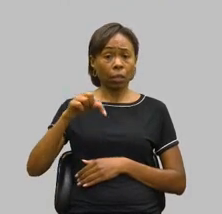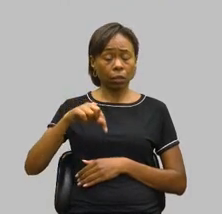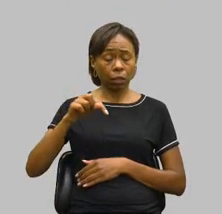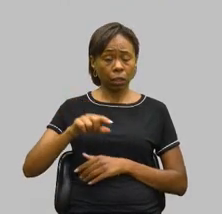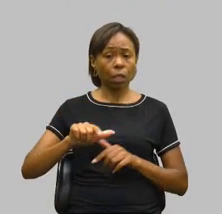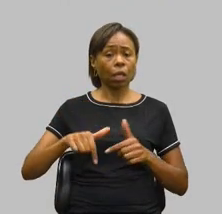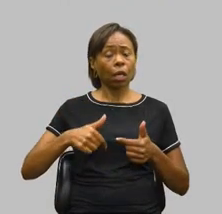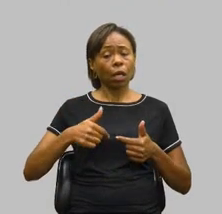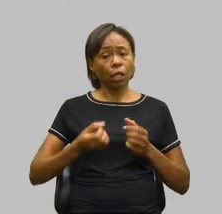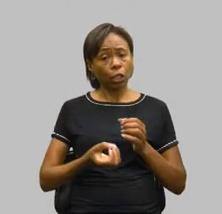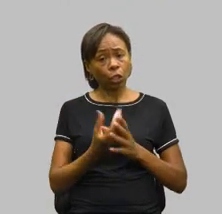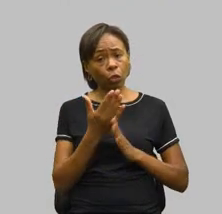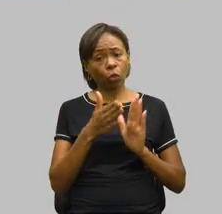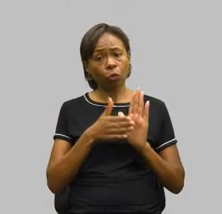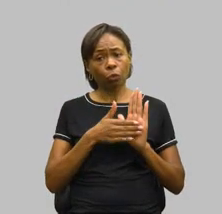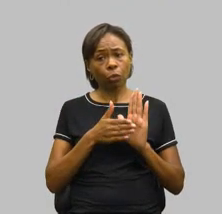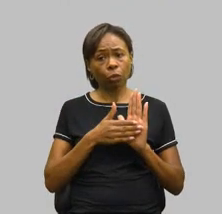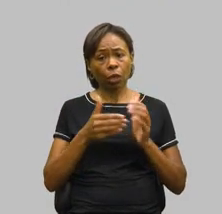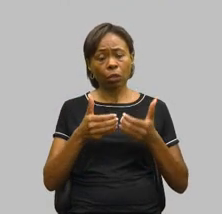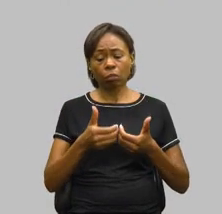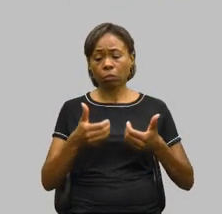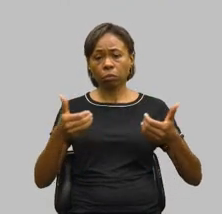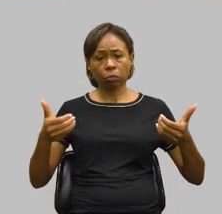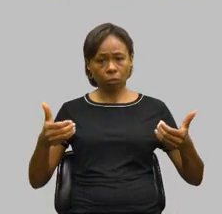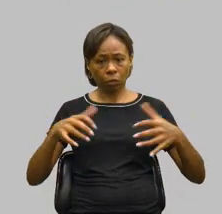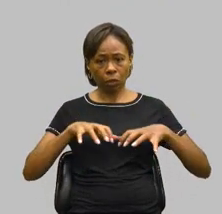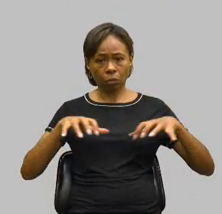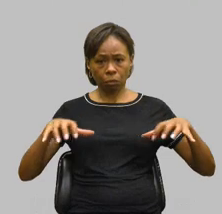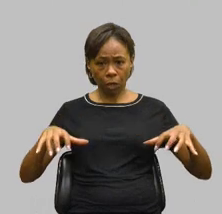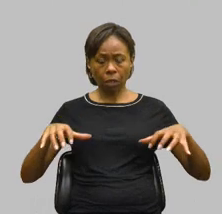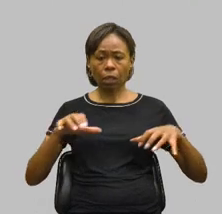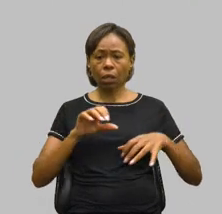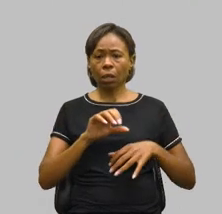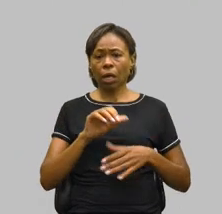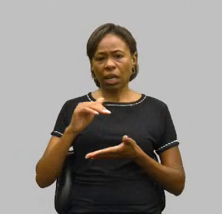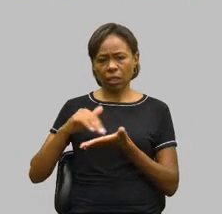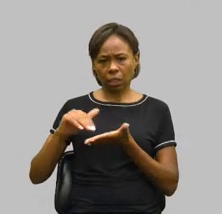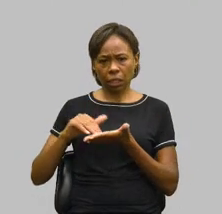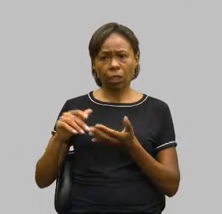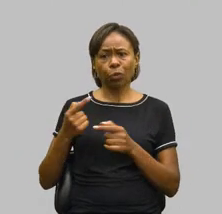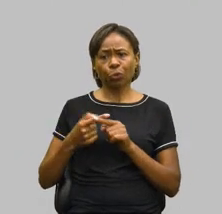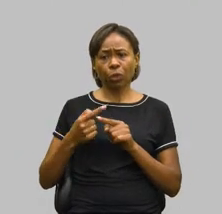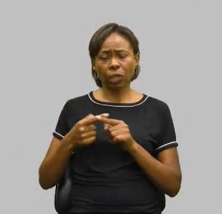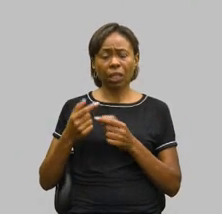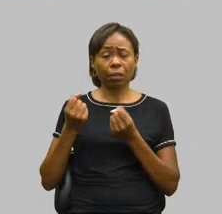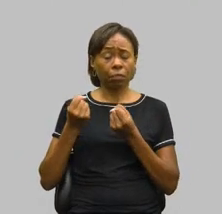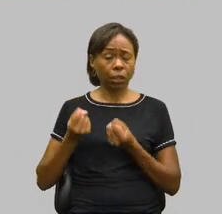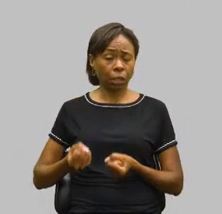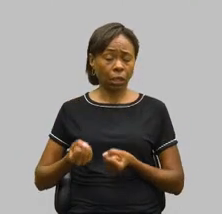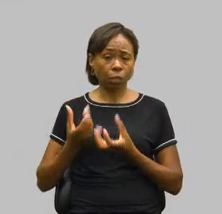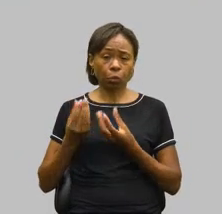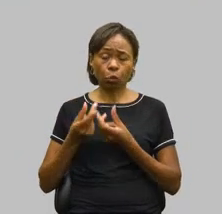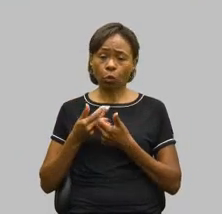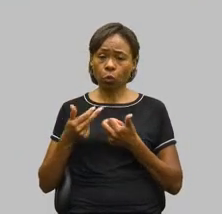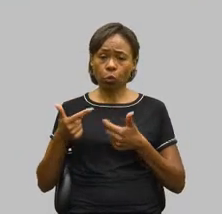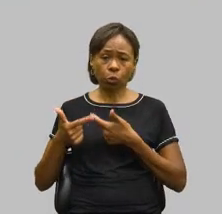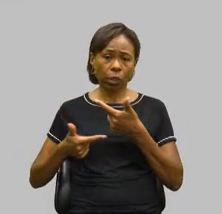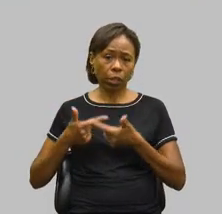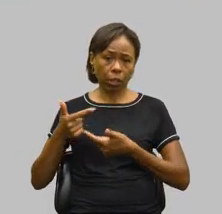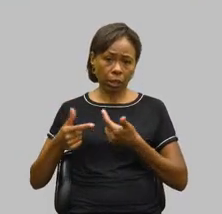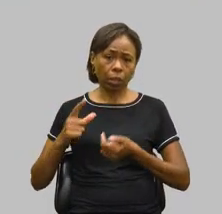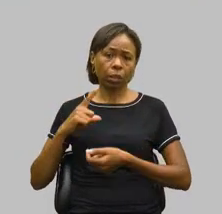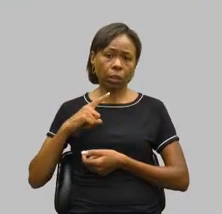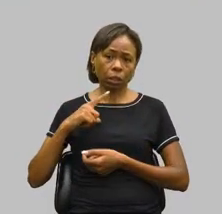propostas para que se desmembrasse um pouco mais a ceds porque que já era sabido a sobrecarga que essa secretaria teria ali na